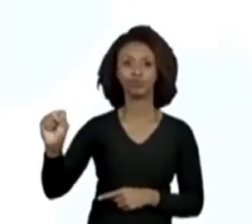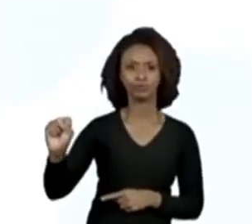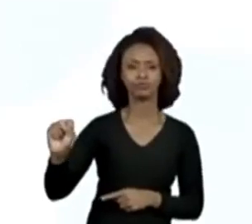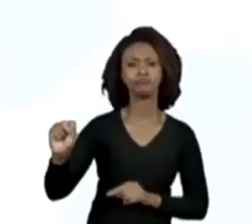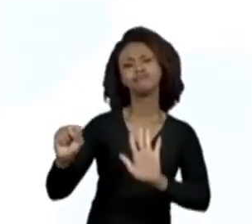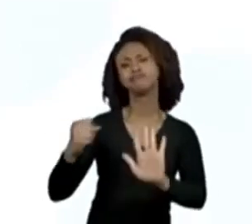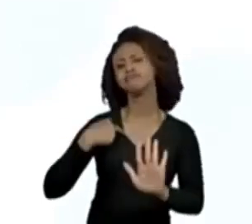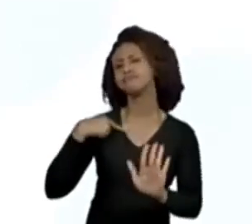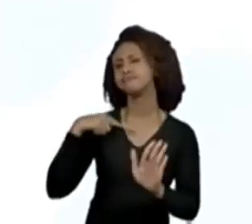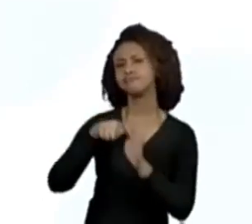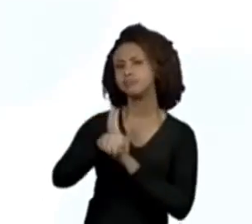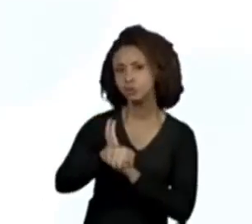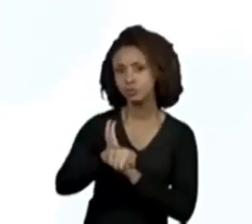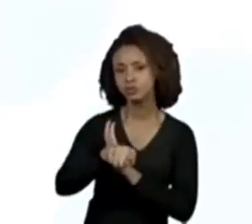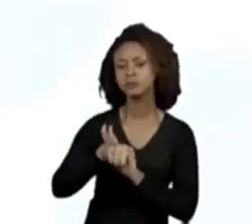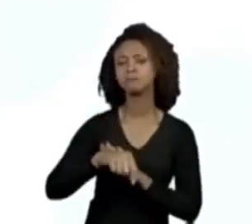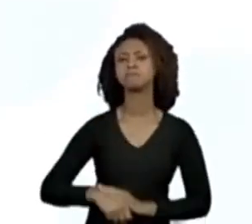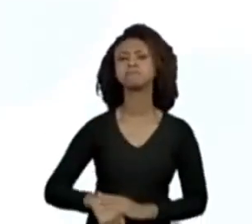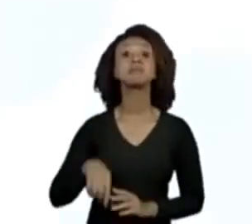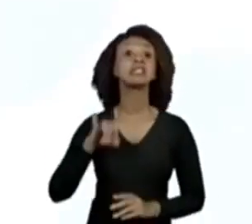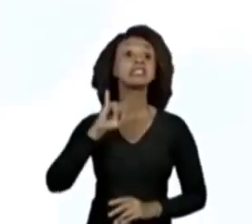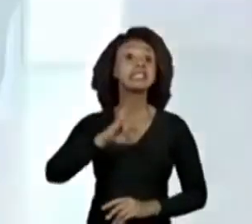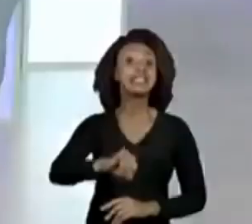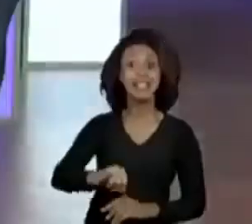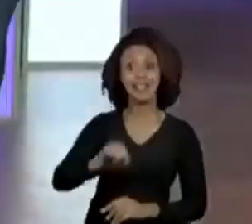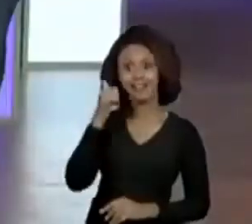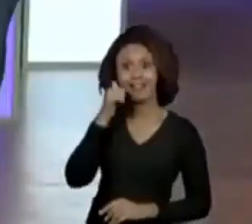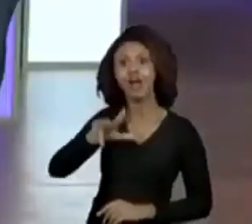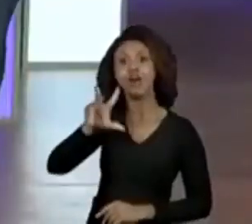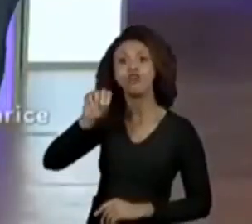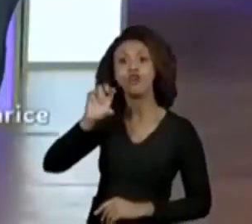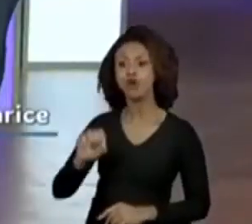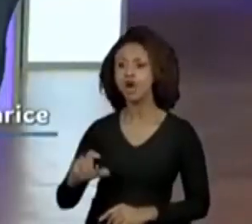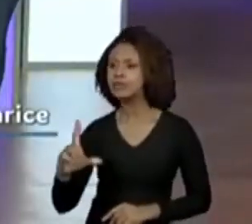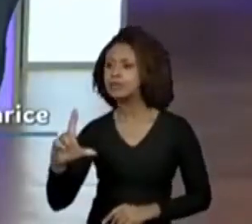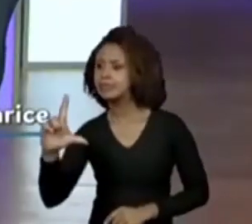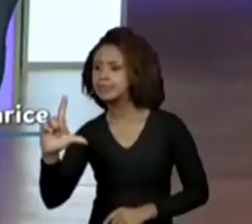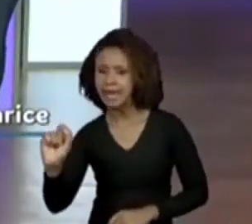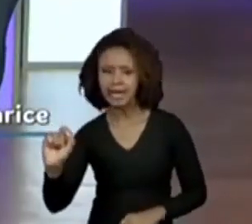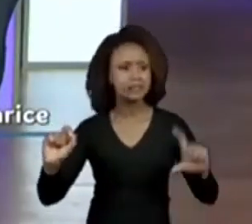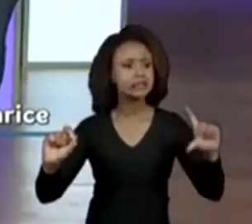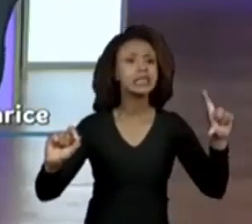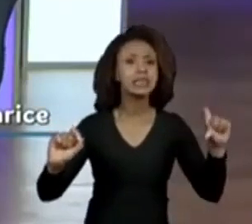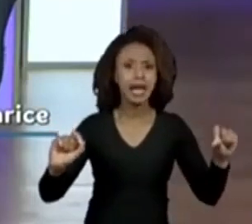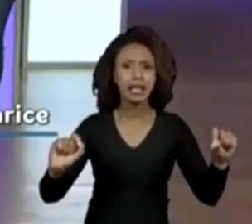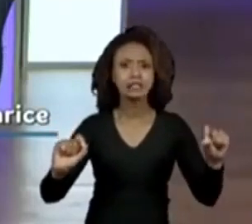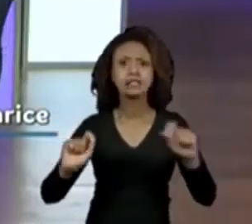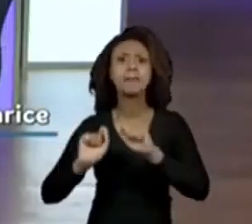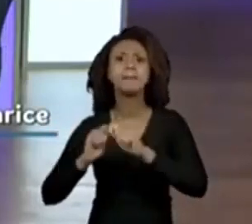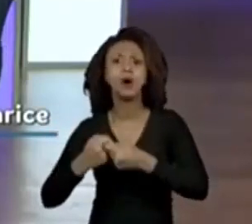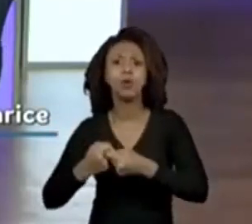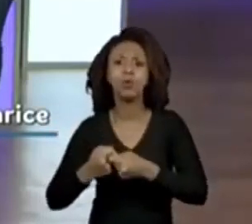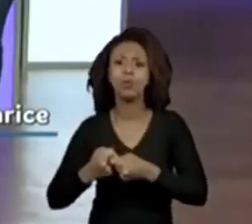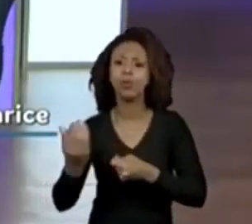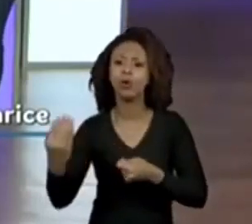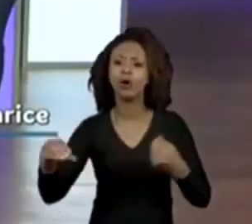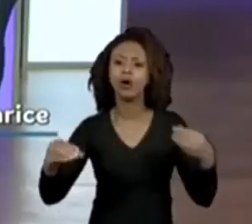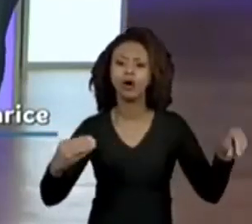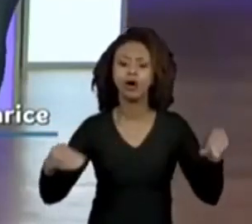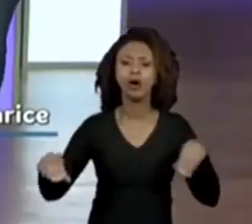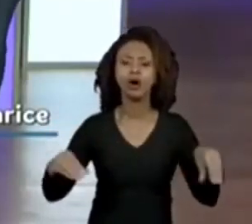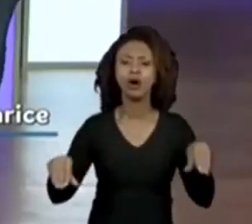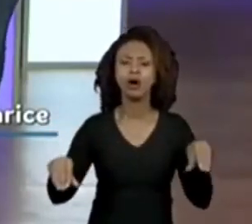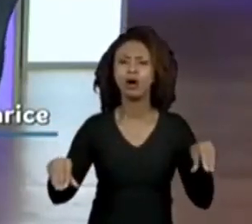vocês. Se ela colocasse 10 pães em cada assadeira, qual seria o resultado?